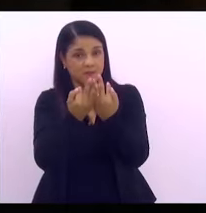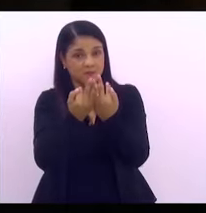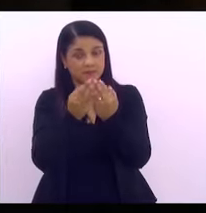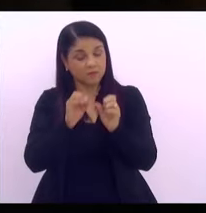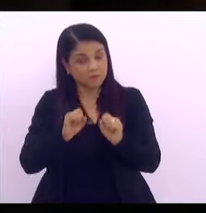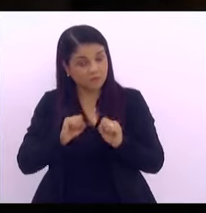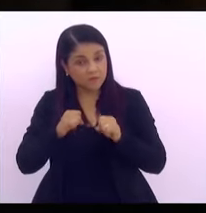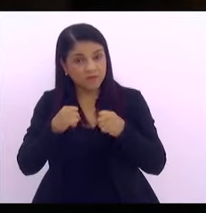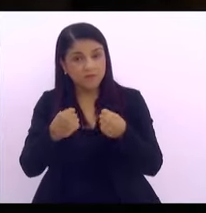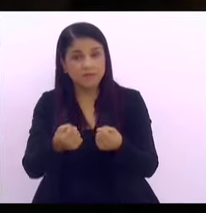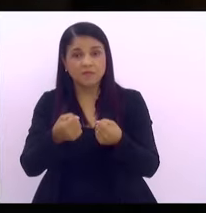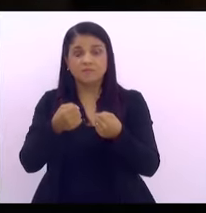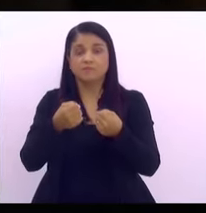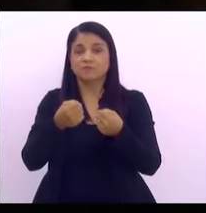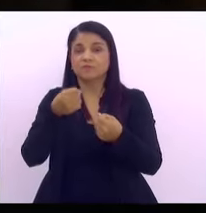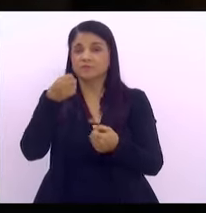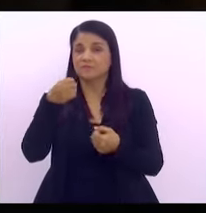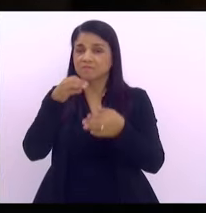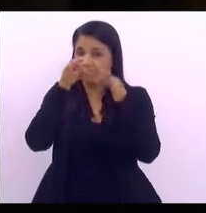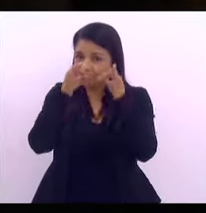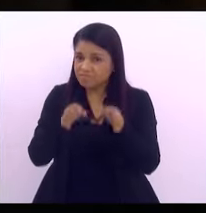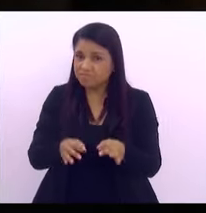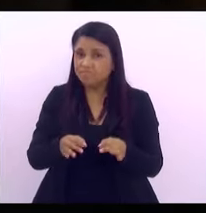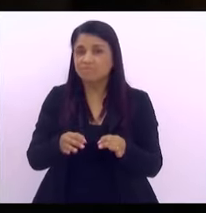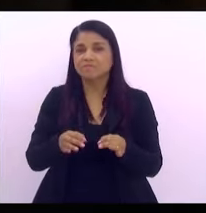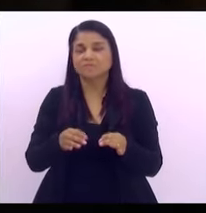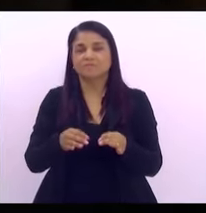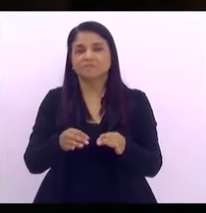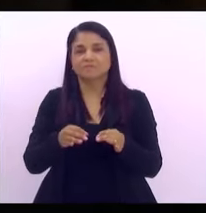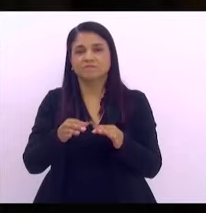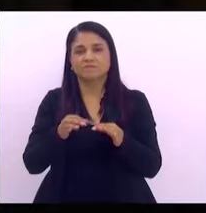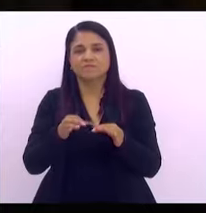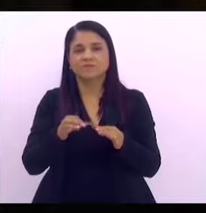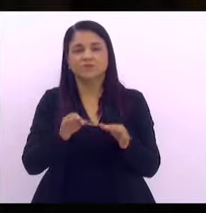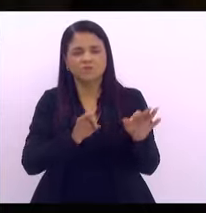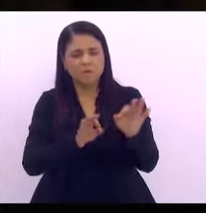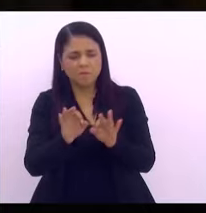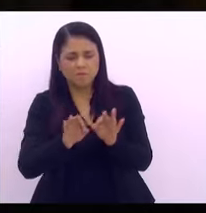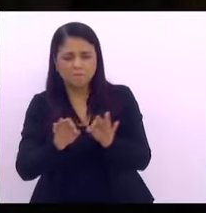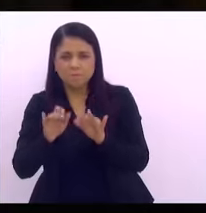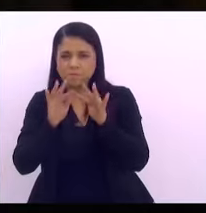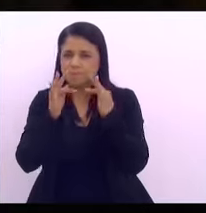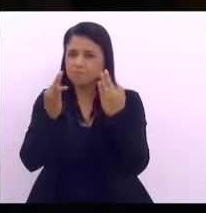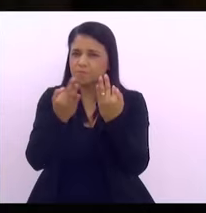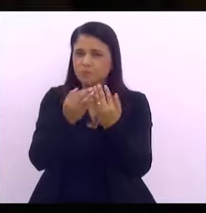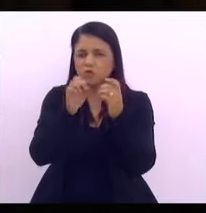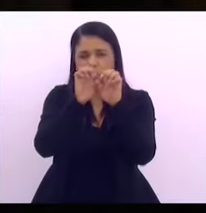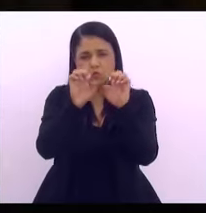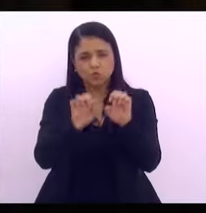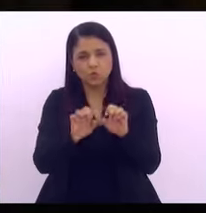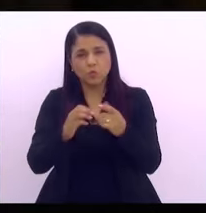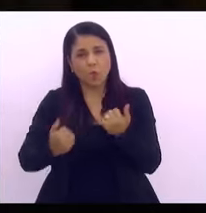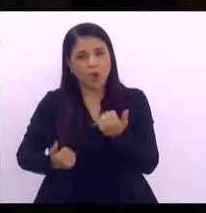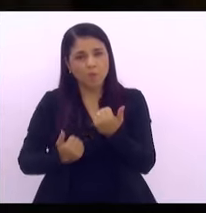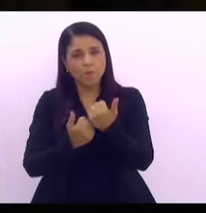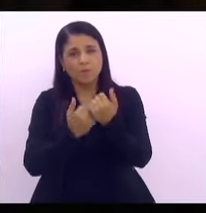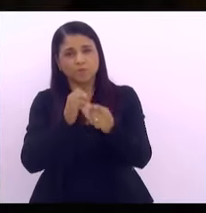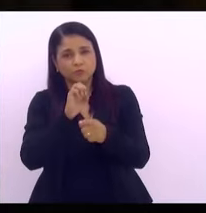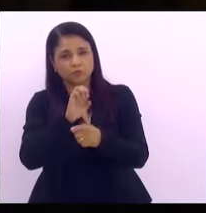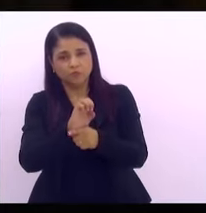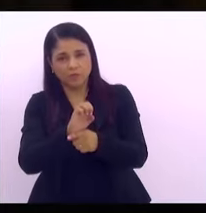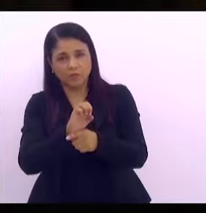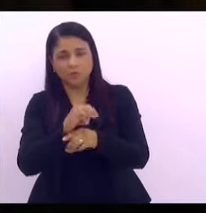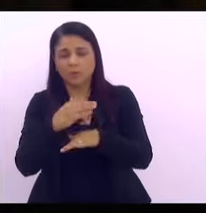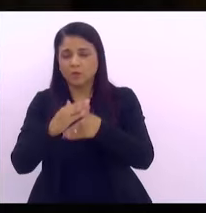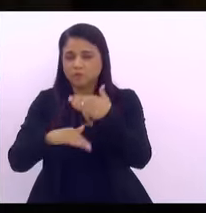família e nós temos a absoluta convicção de que a família, uma família organizada, estruturada, com apoio do Estado, é crucial